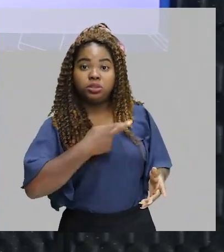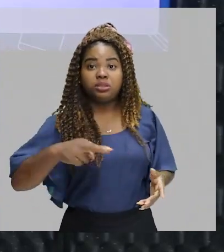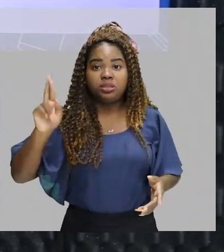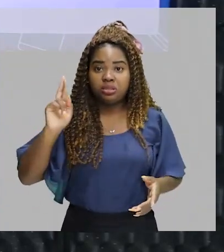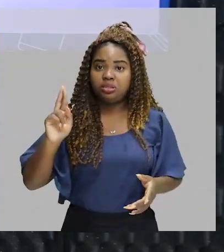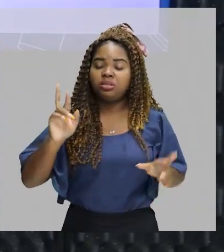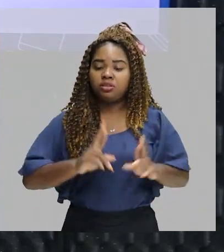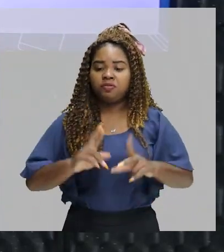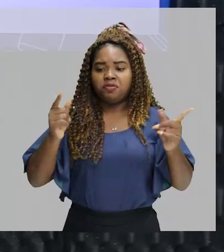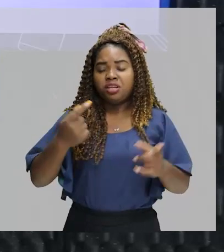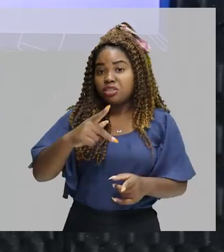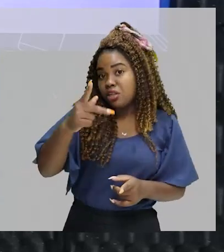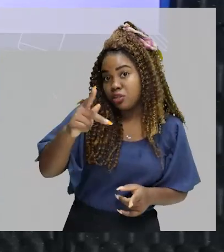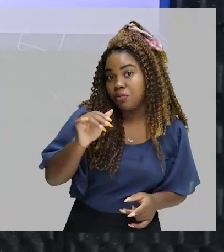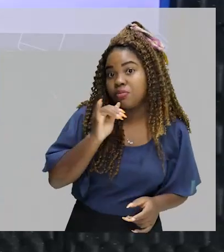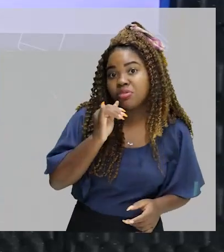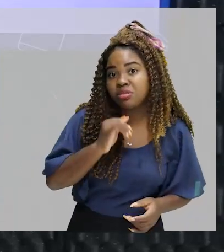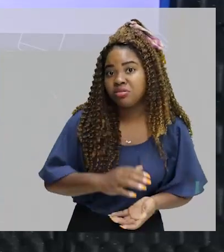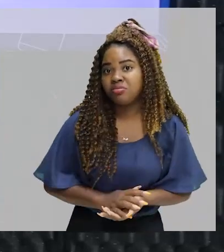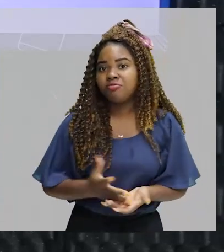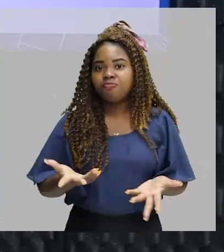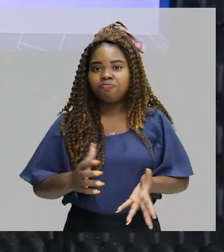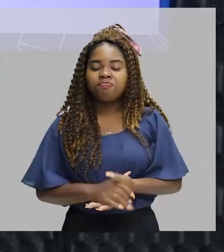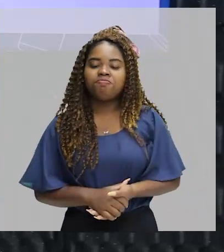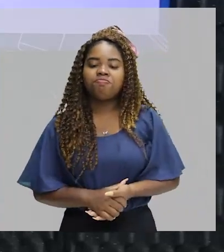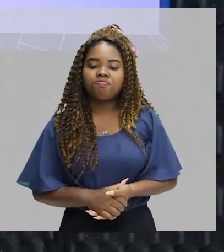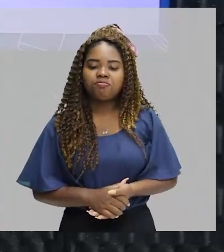nem é religião, isso aqui é seita, não sei o quê.